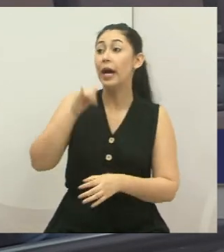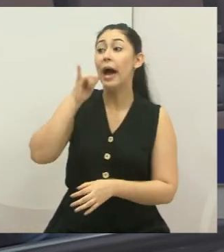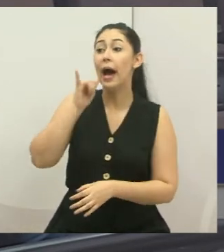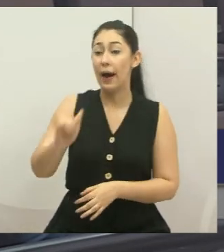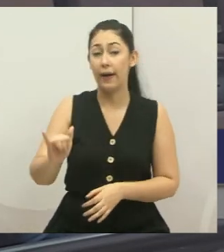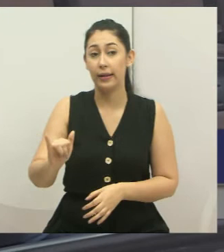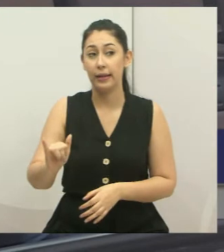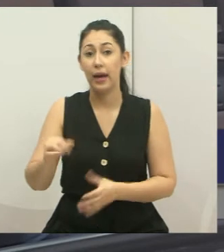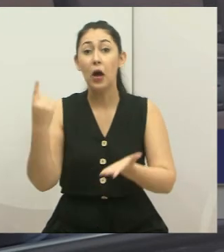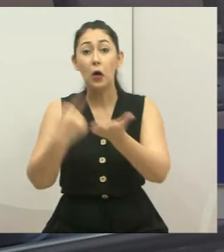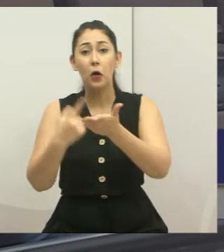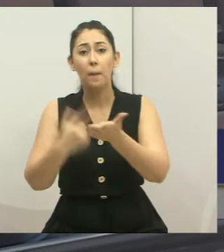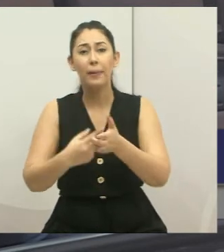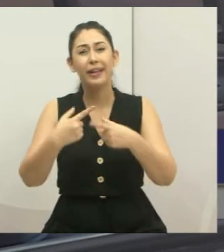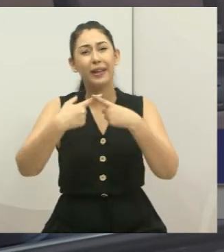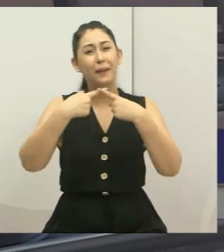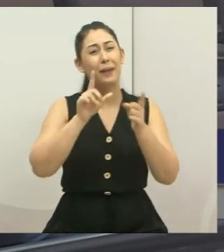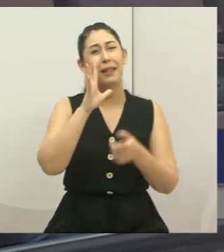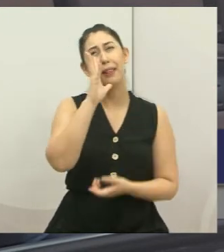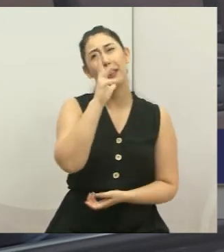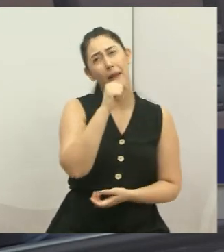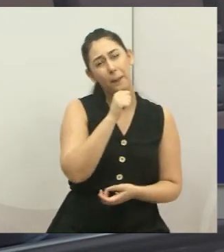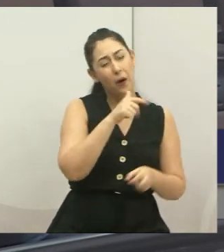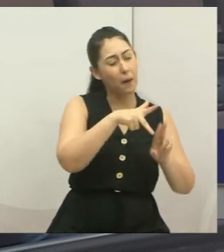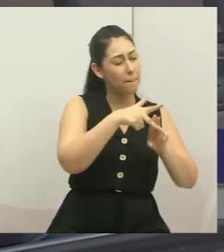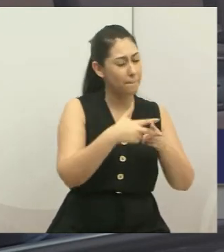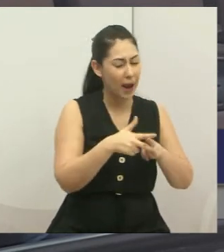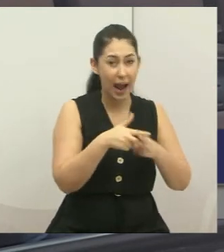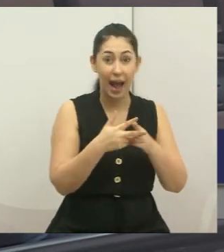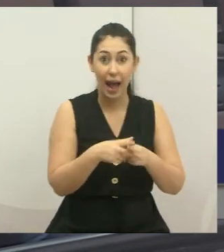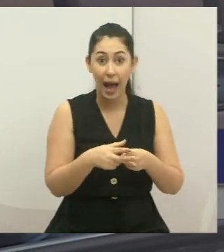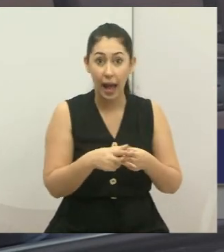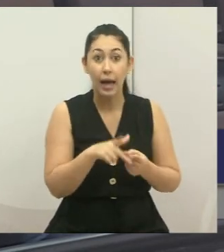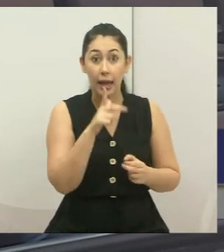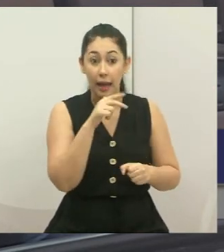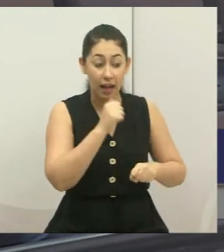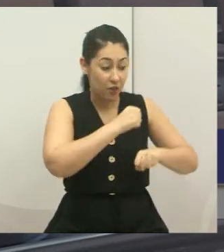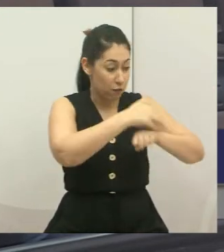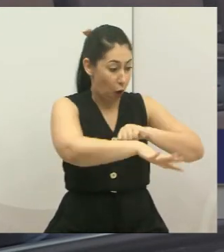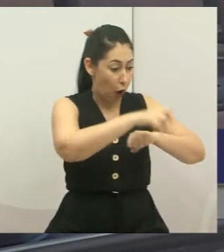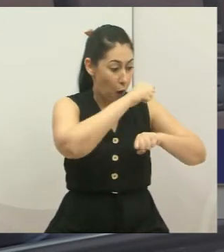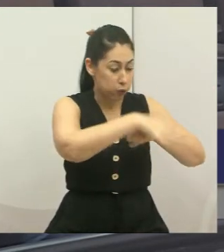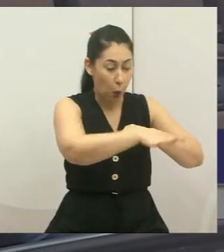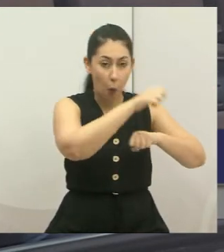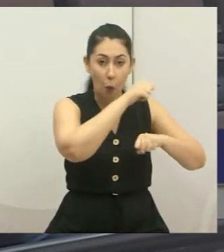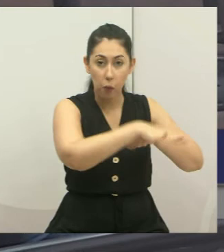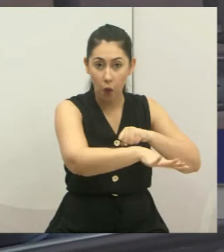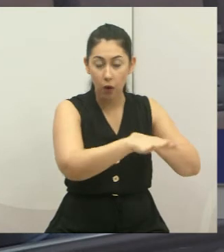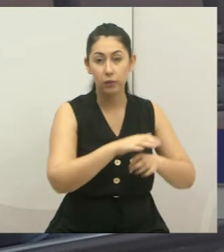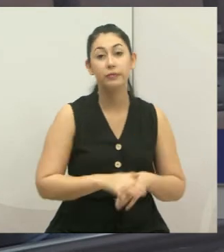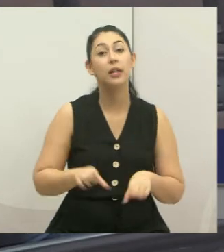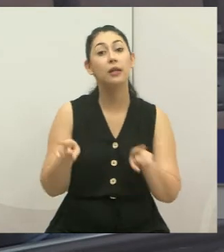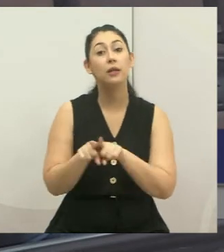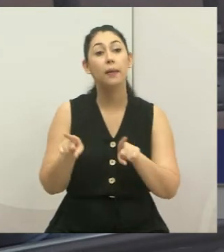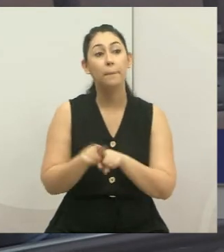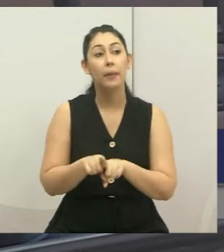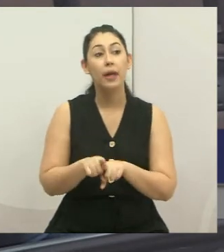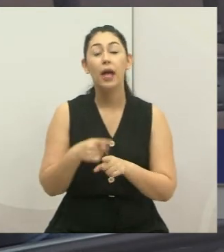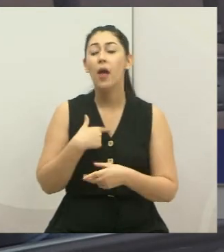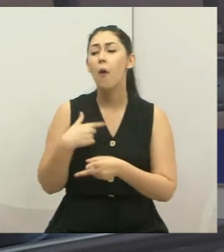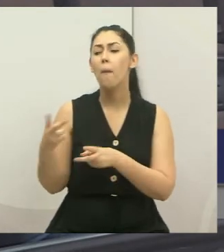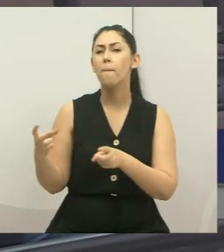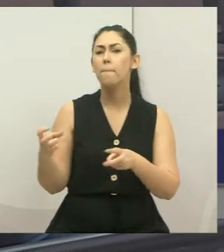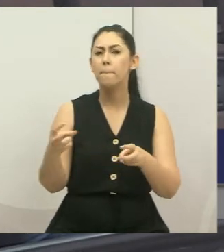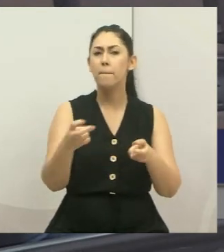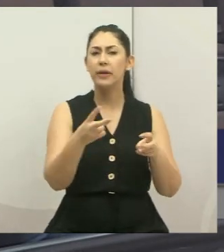chão, demora a vida inteira para ir lá arrumar, e a água continua desperdiçando. Uma outra situação mais grave que eu vejo, você colocou